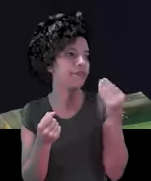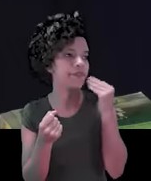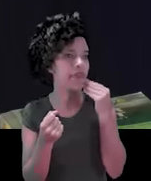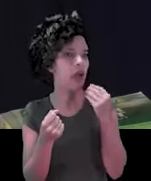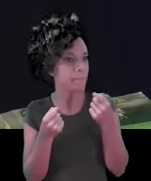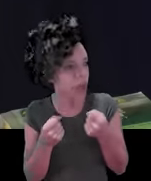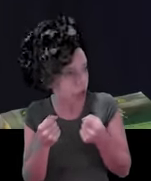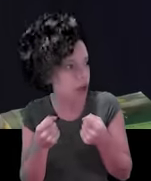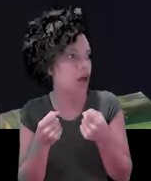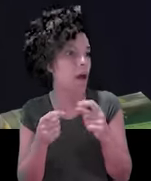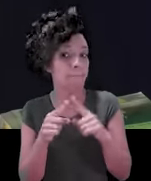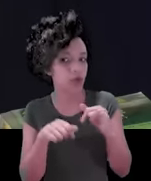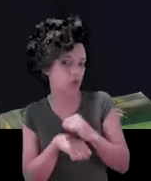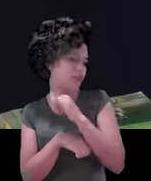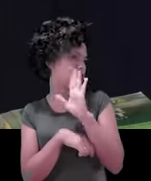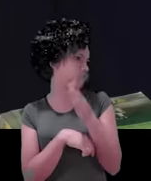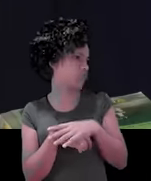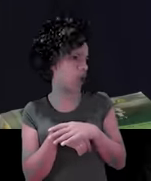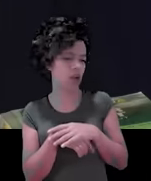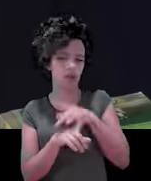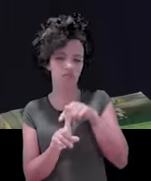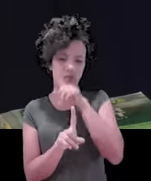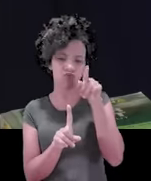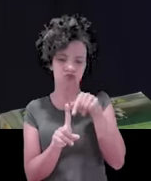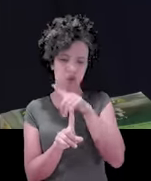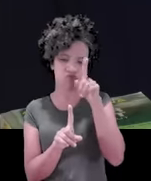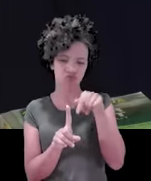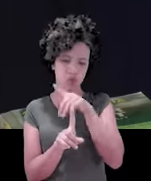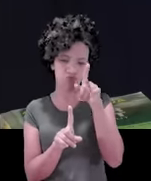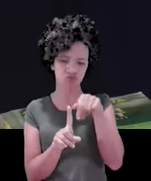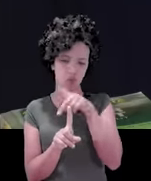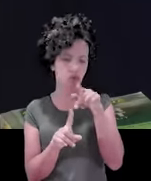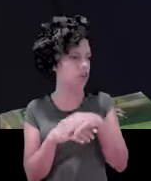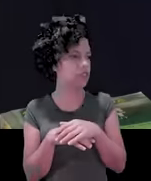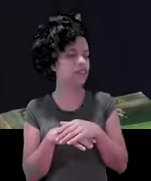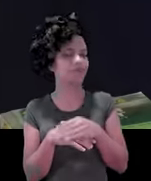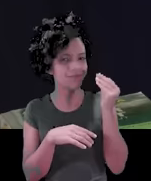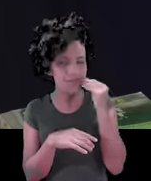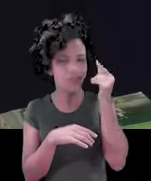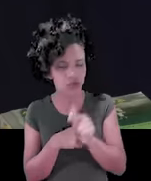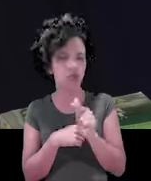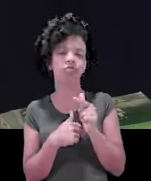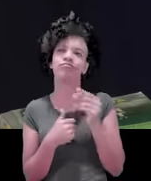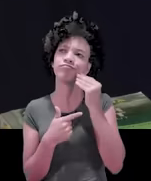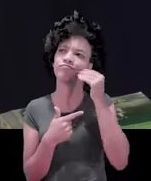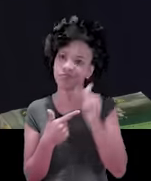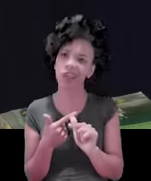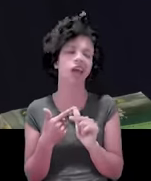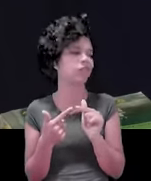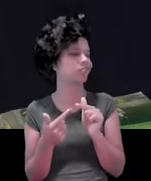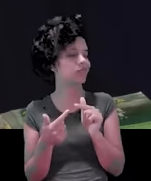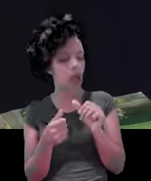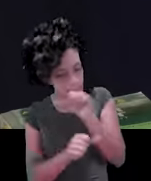ele daquele caso o avião já tava tirando a ela está girando já tava dando tranco tentei dar a partida nada mudei a outra seletora